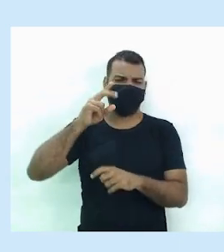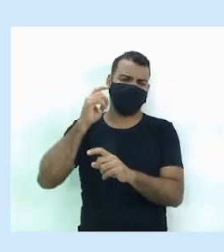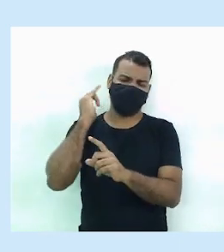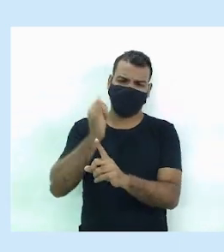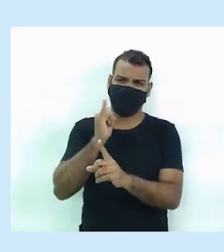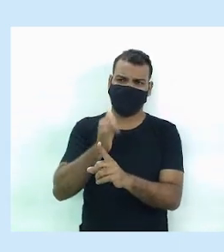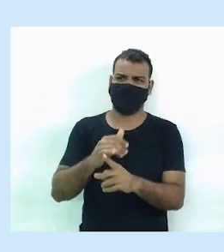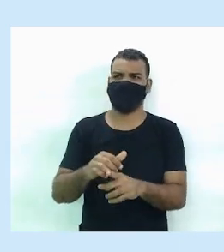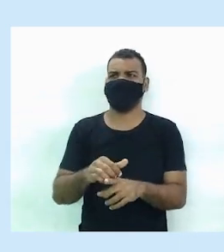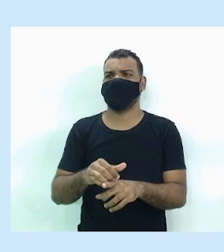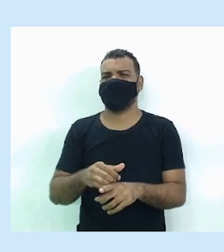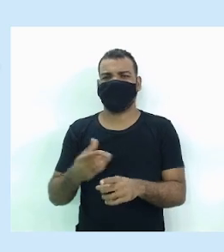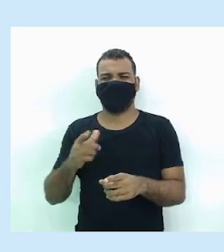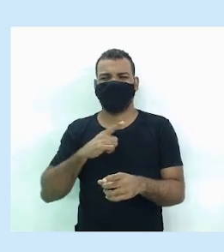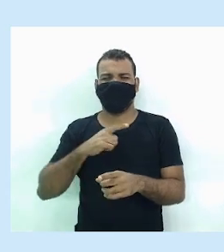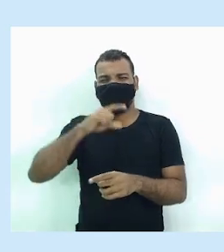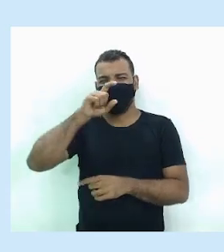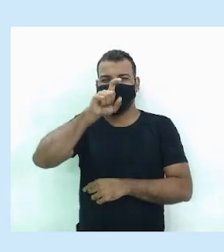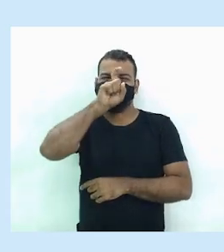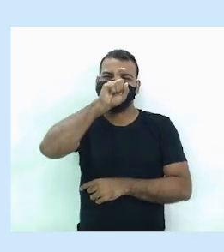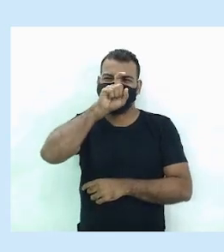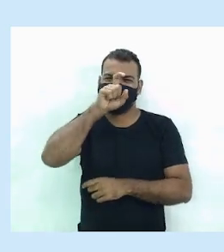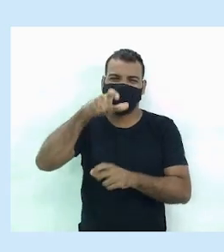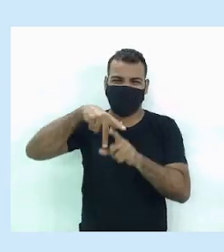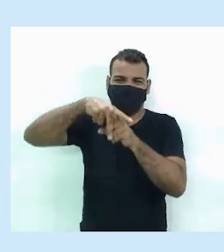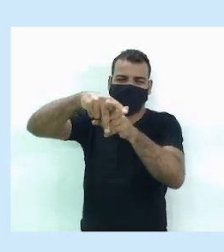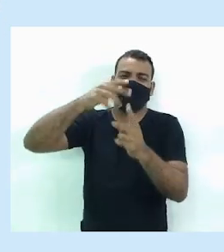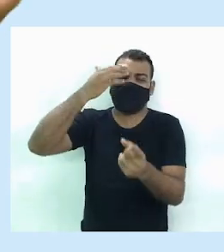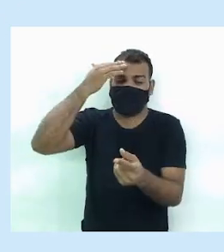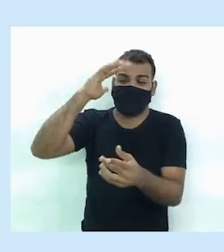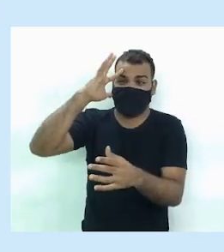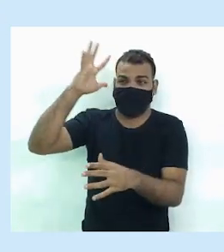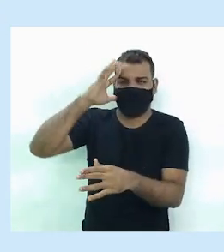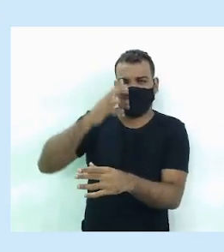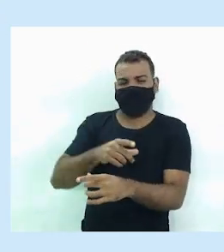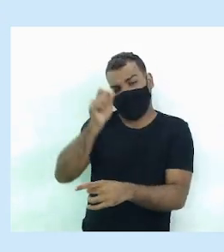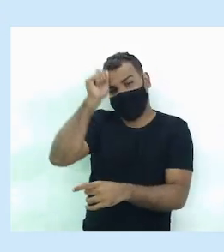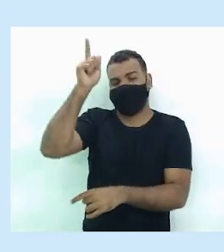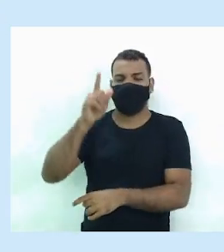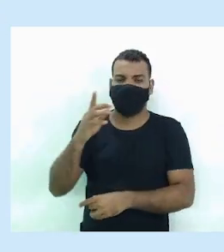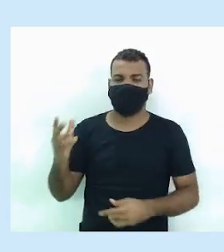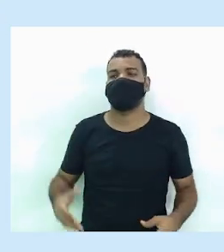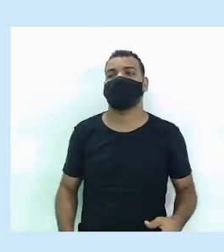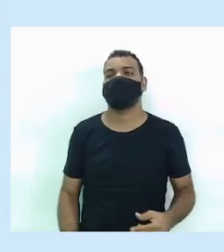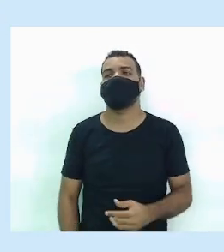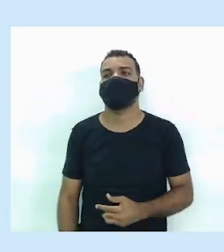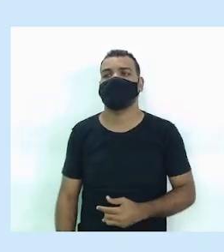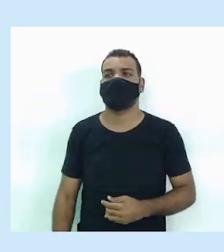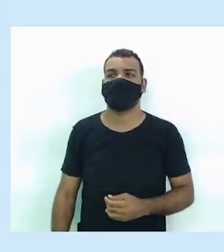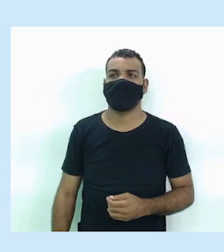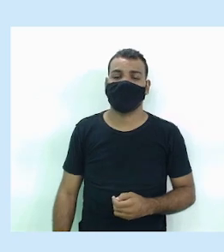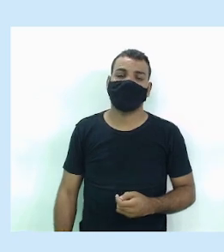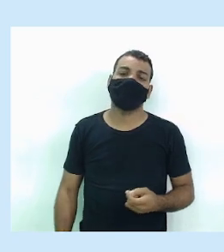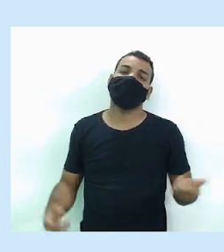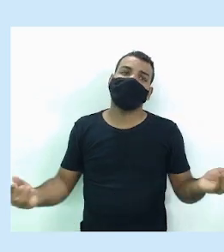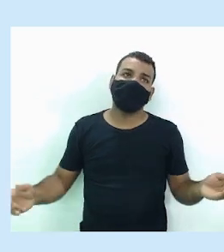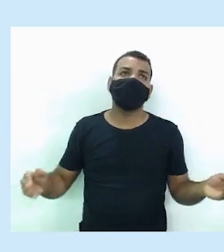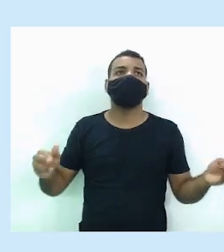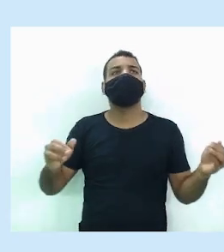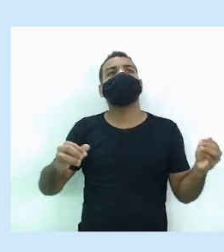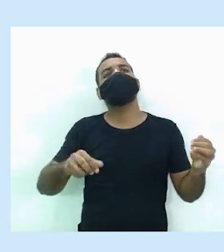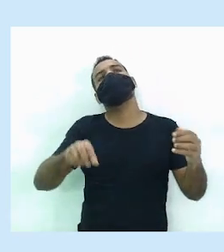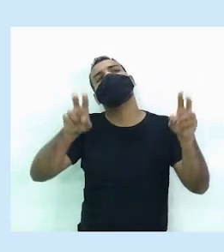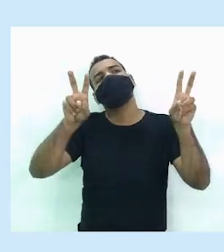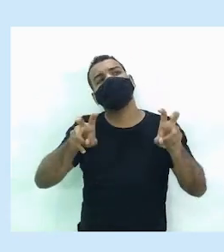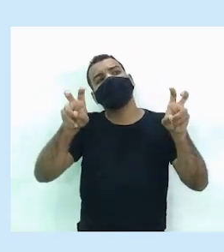ter as caças bruxas, por exemplo, né, tribunais da Inquisição. Isso são temas que vocês verão quando